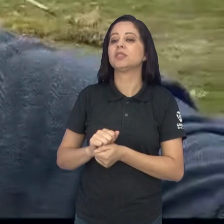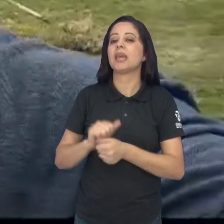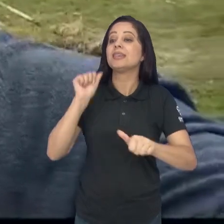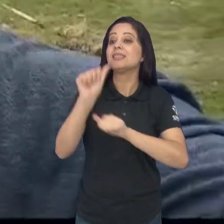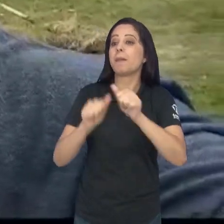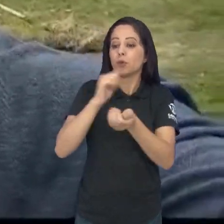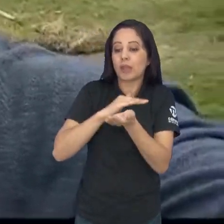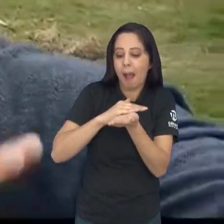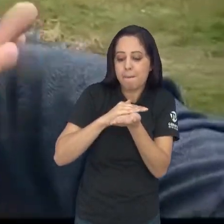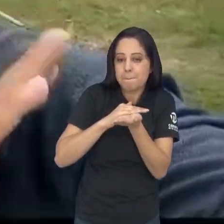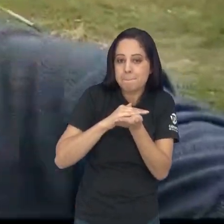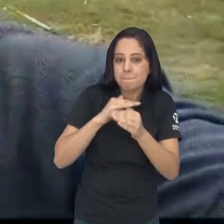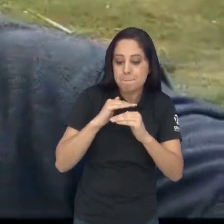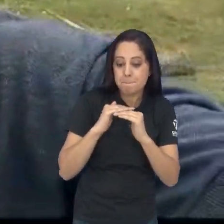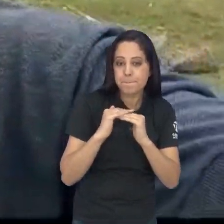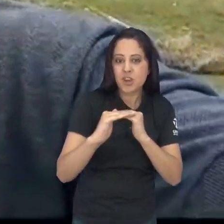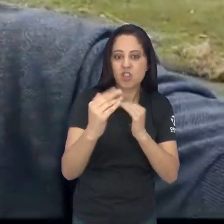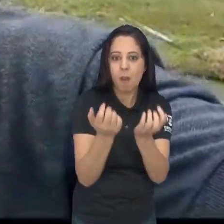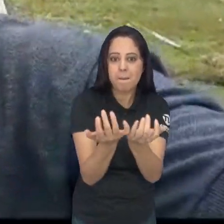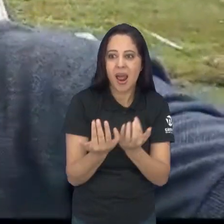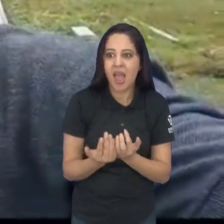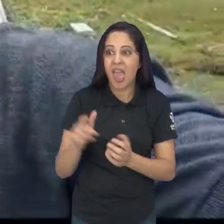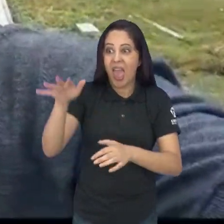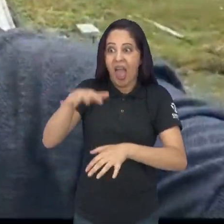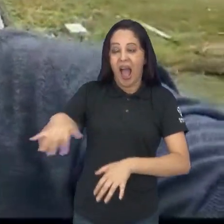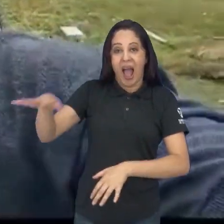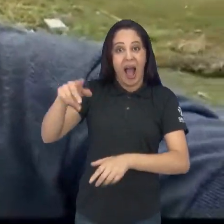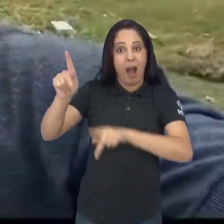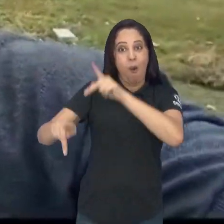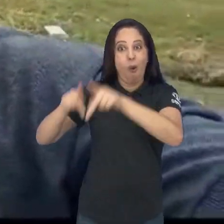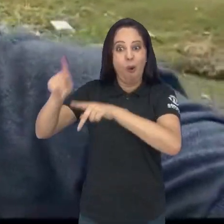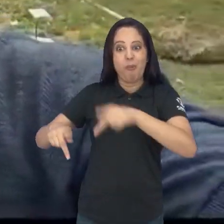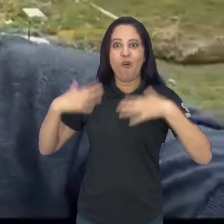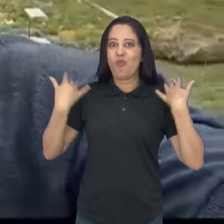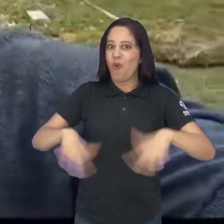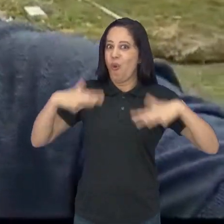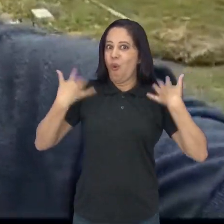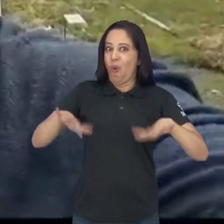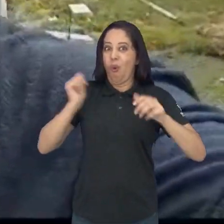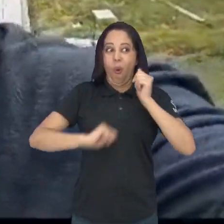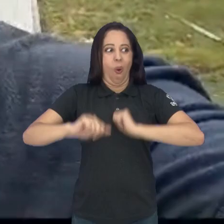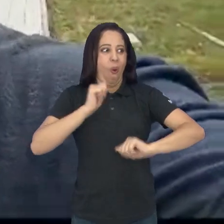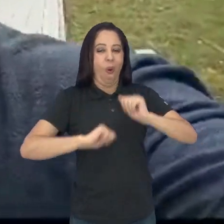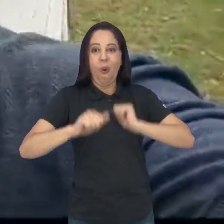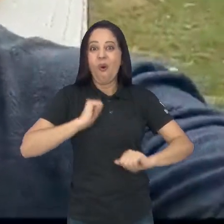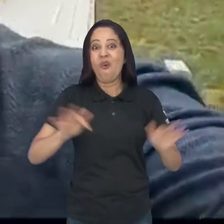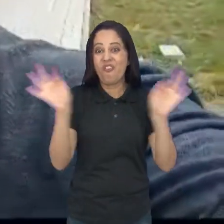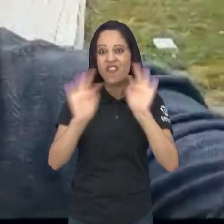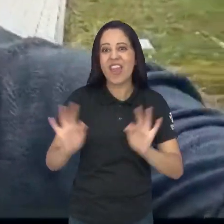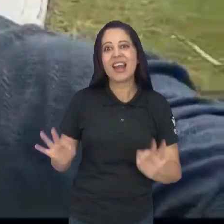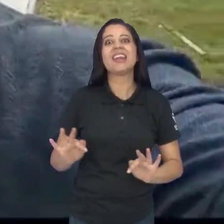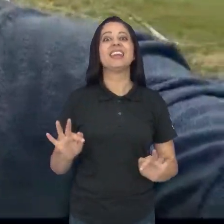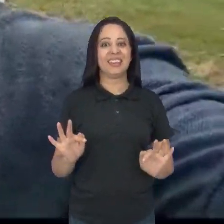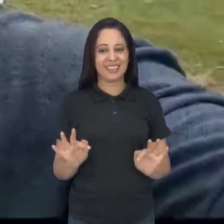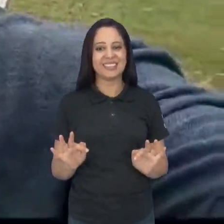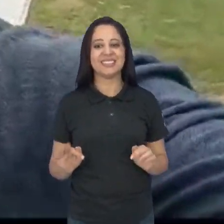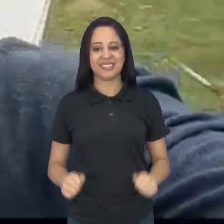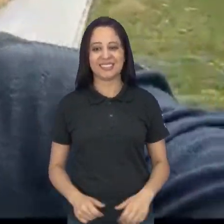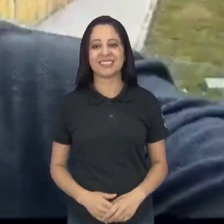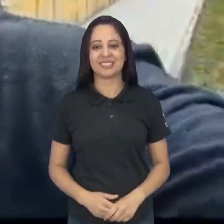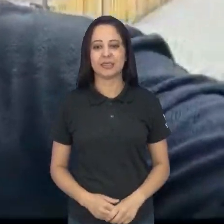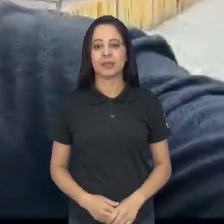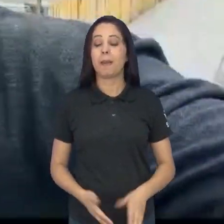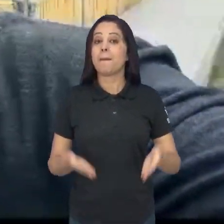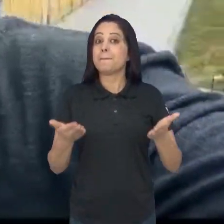grama sintética. A comunidade ficou apavorada com a notícia. Falou, poxa, que coisa maravilhosa.